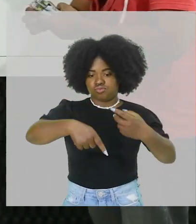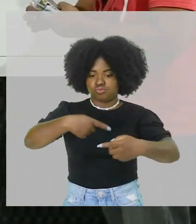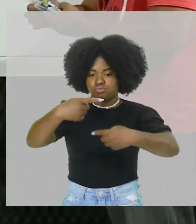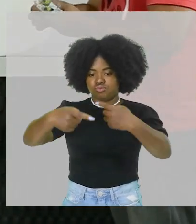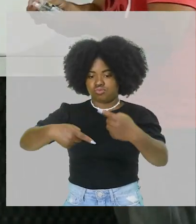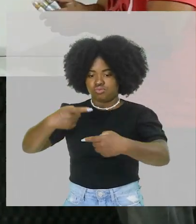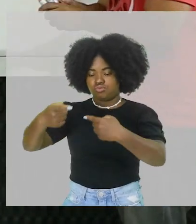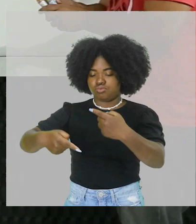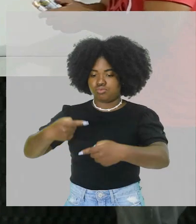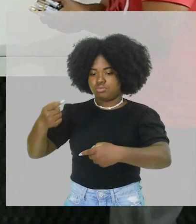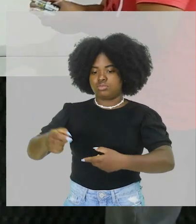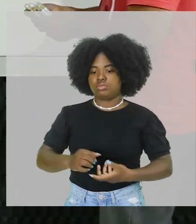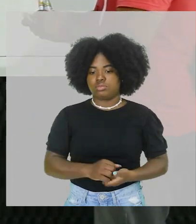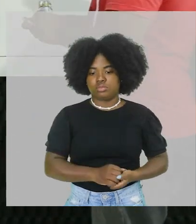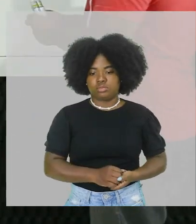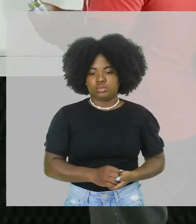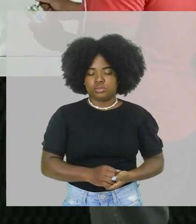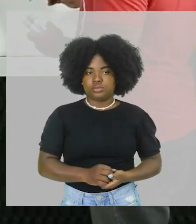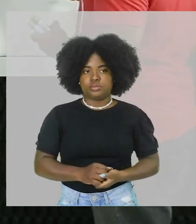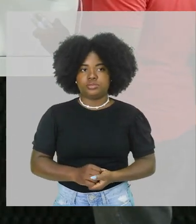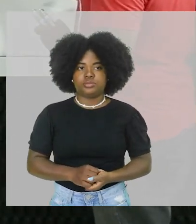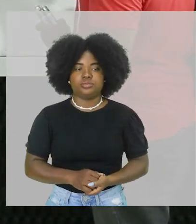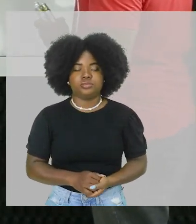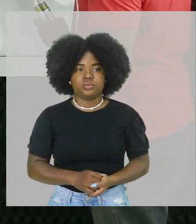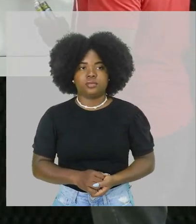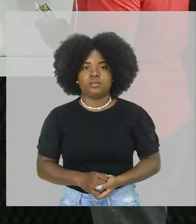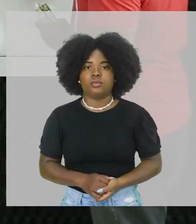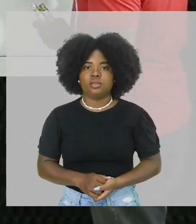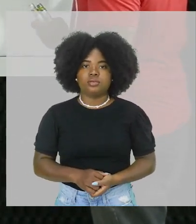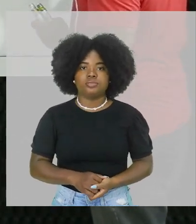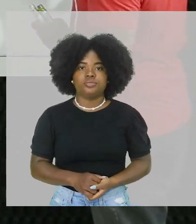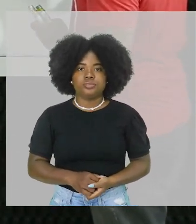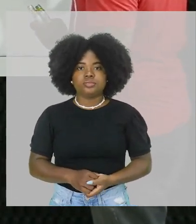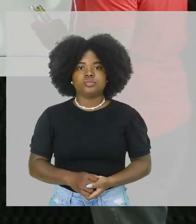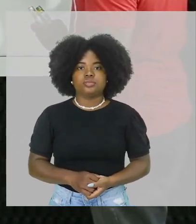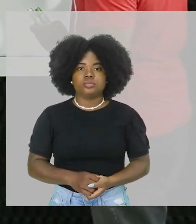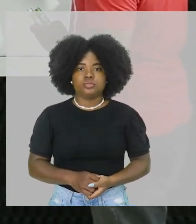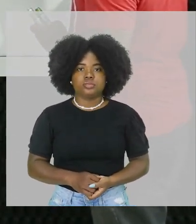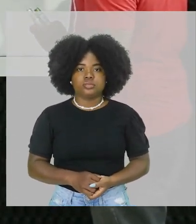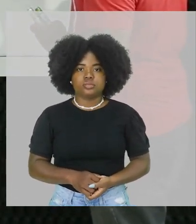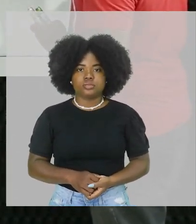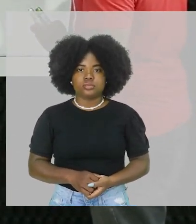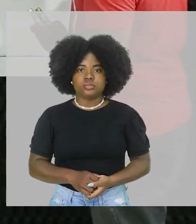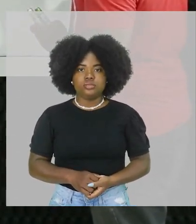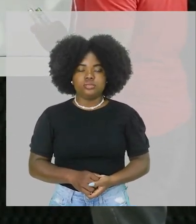tá certo? De área A. Então, a espira,